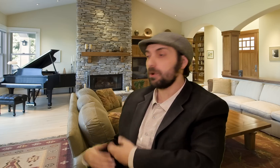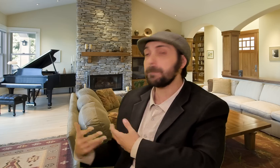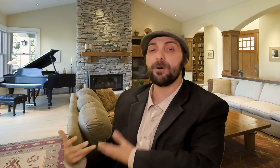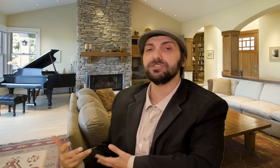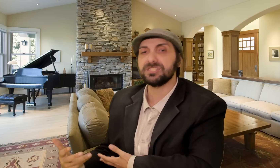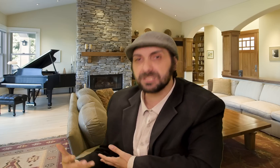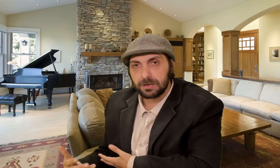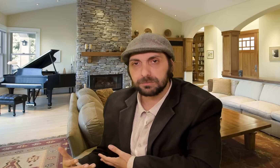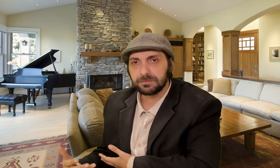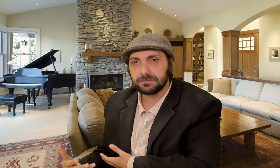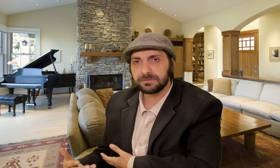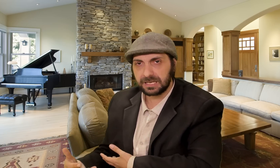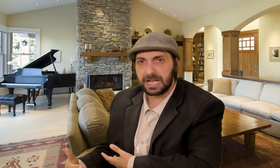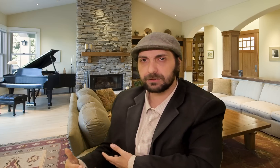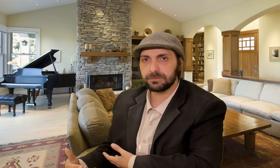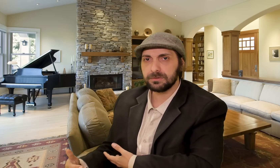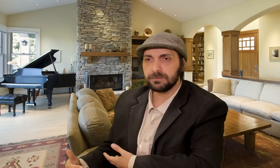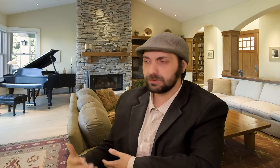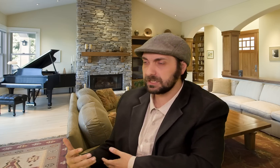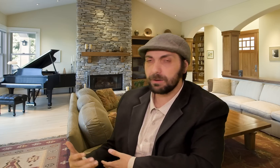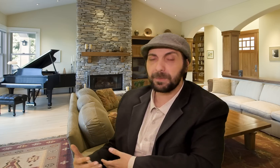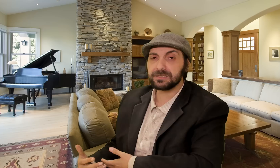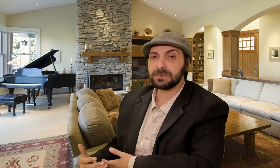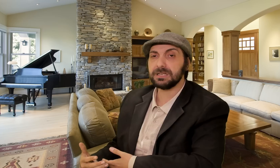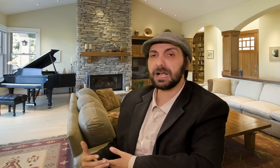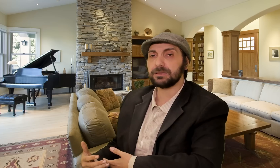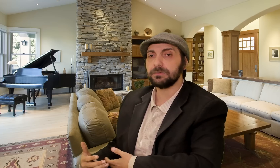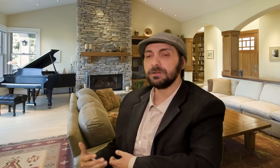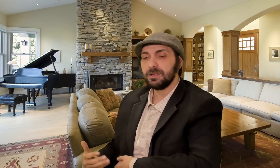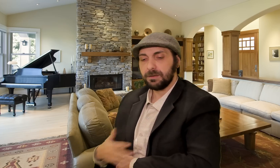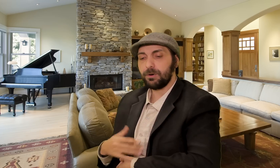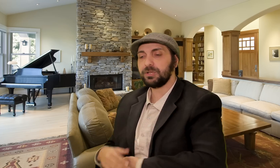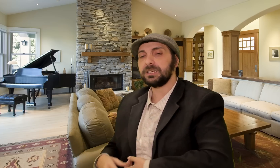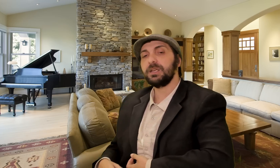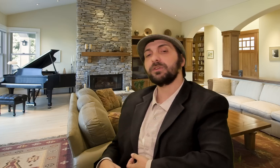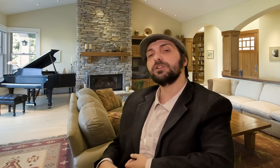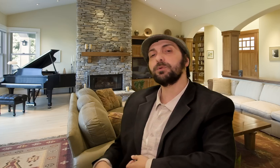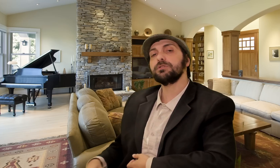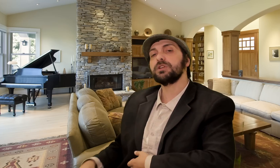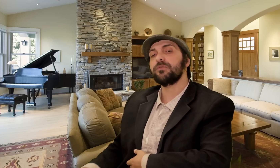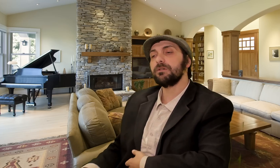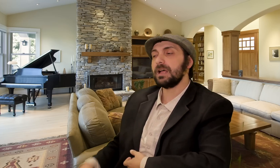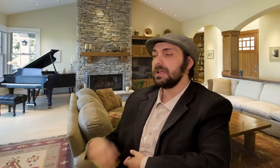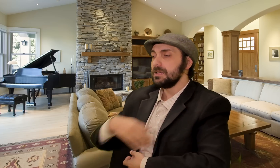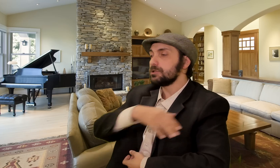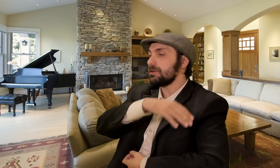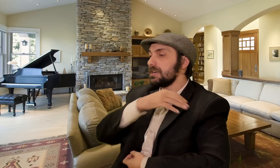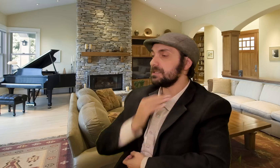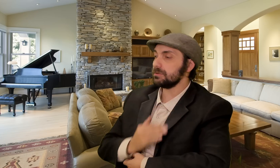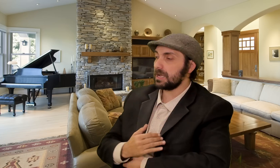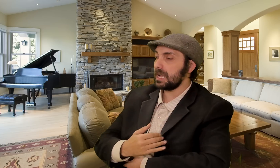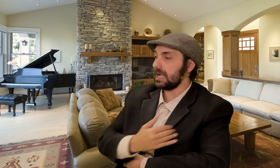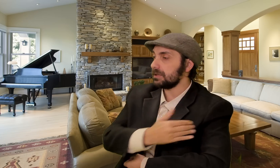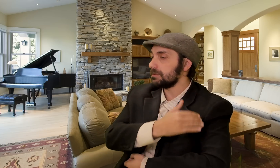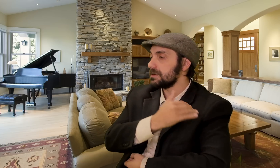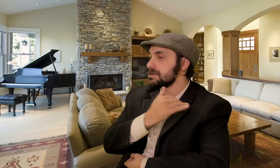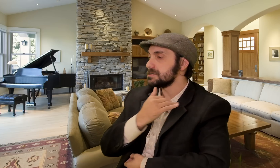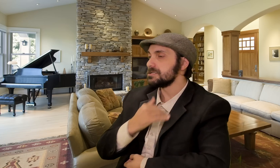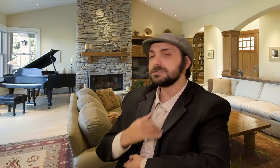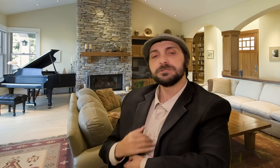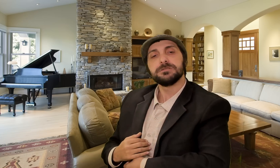que o senhor é diferente dá uma em posição tá ligado porque dá uma pressão que ele gato Bota ele aqui depois do Chefão lá só agradecendo do